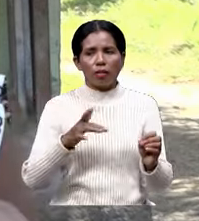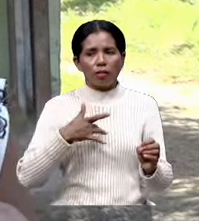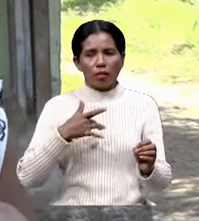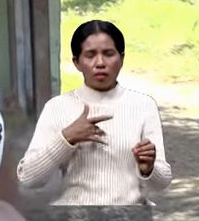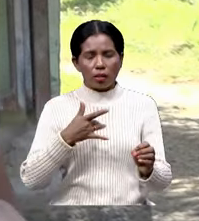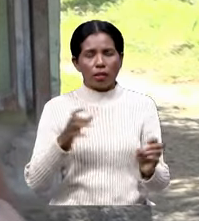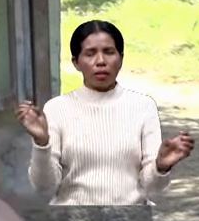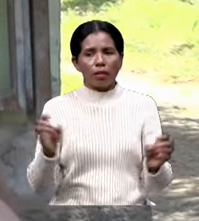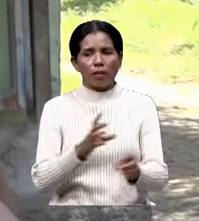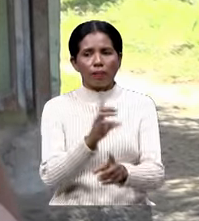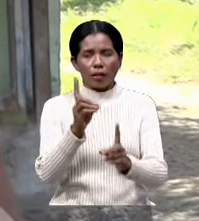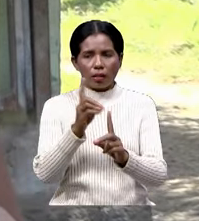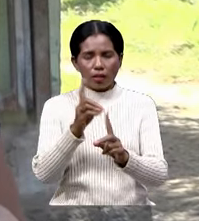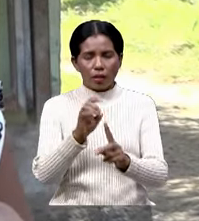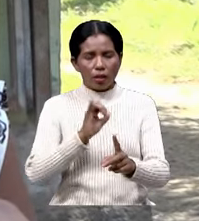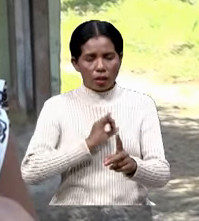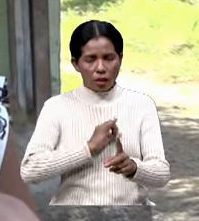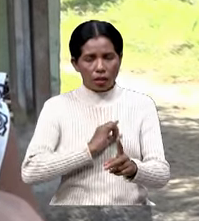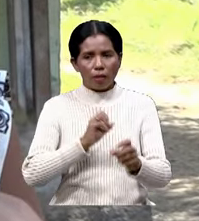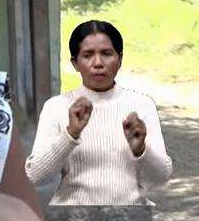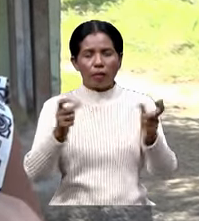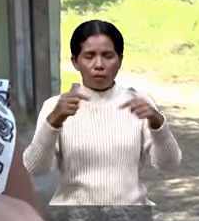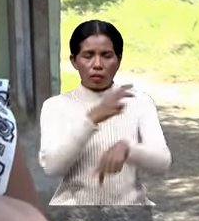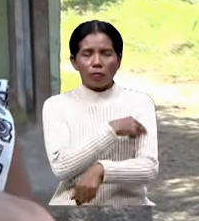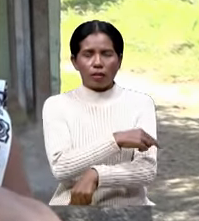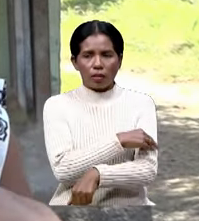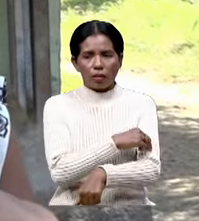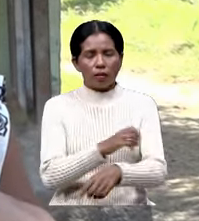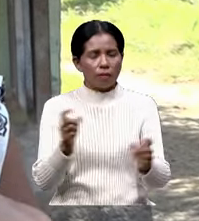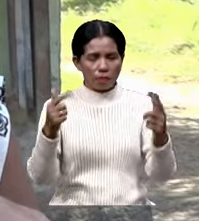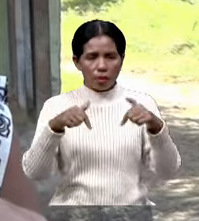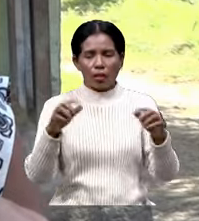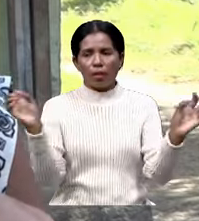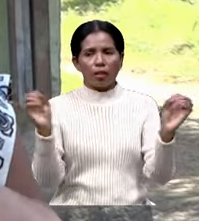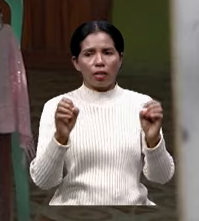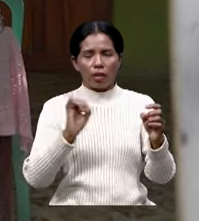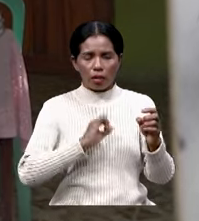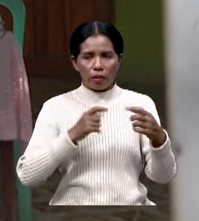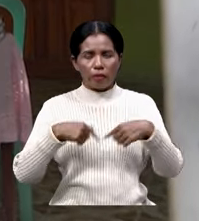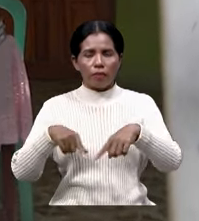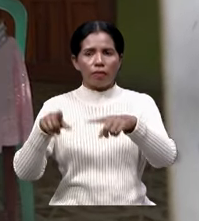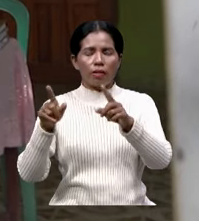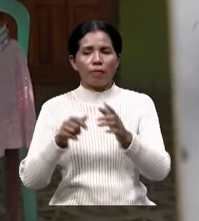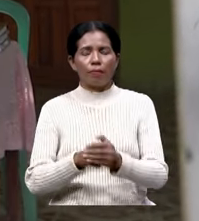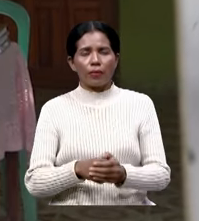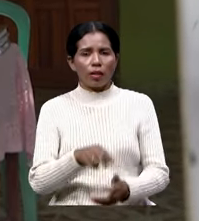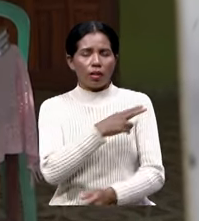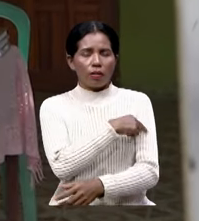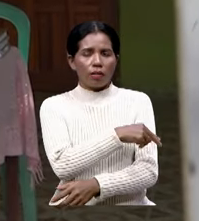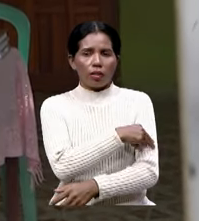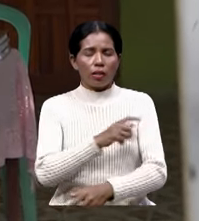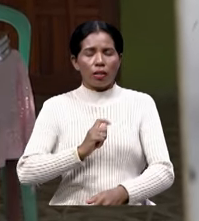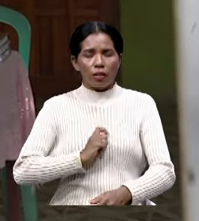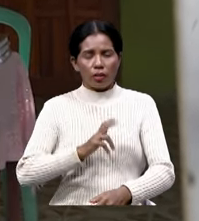ho in be pas data ida be consulta nia ne. Mai la hebe fila de tamba. Além de posto de saúde Tassitolo,